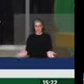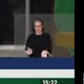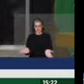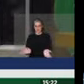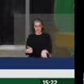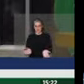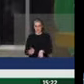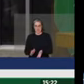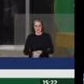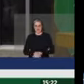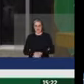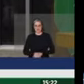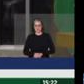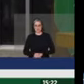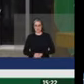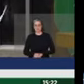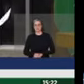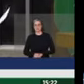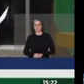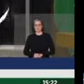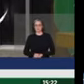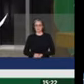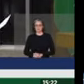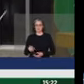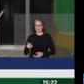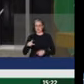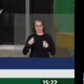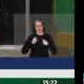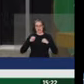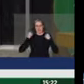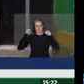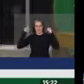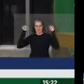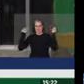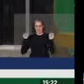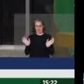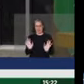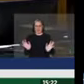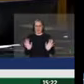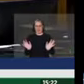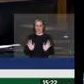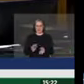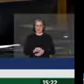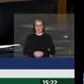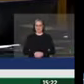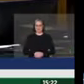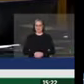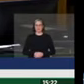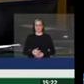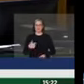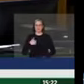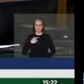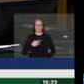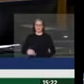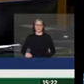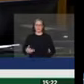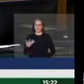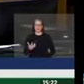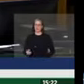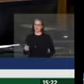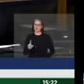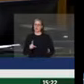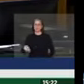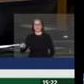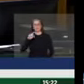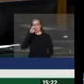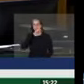um deputado na tribuna. Há um deputado na tribuna. E essa presidência não vai deixar que